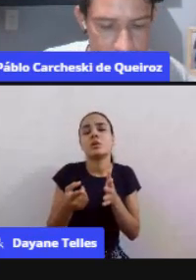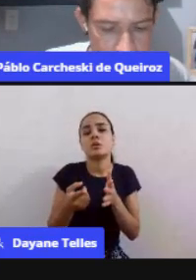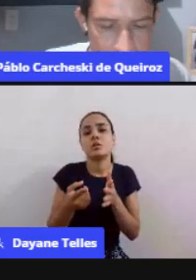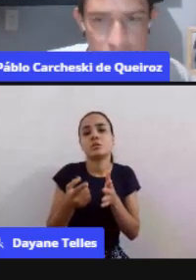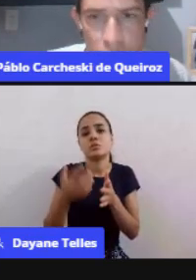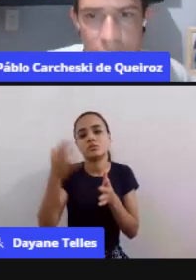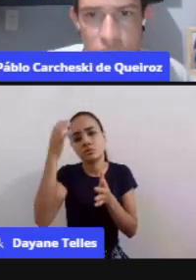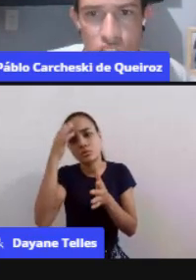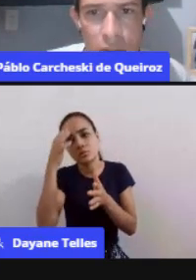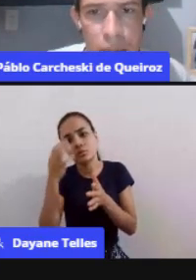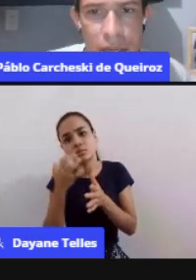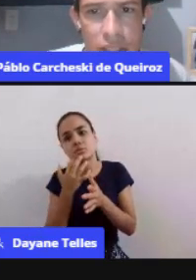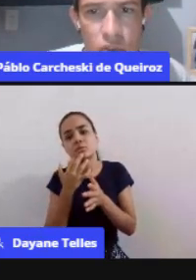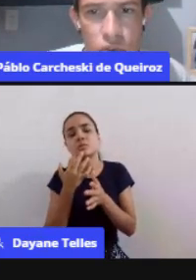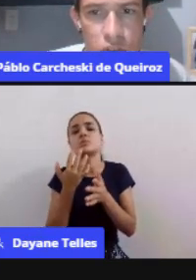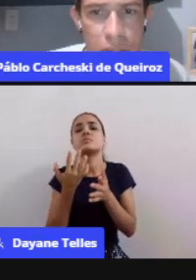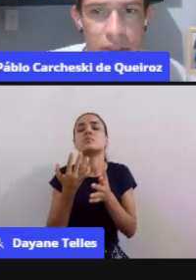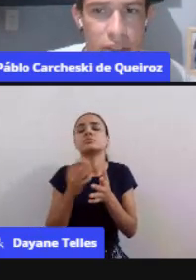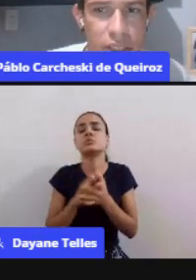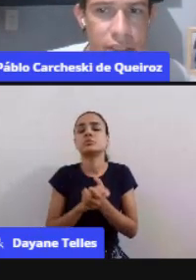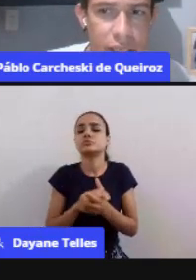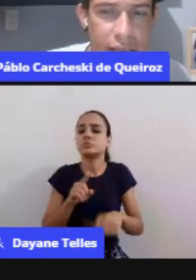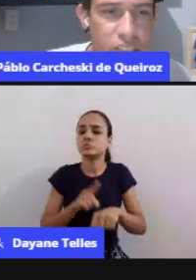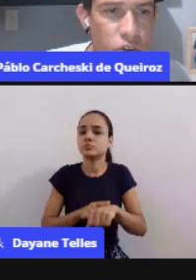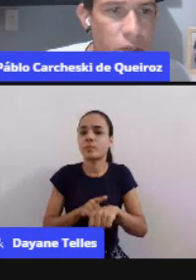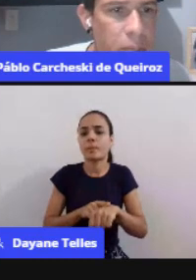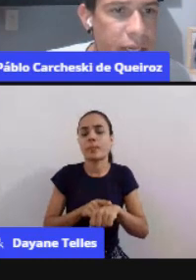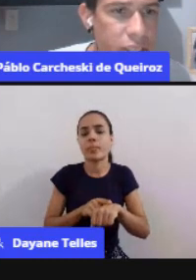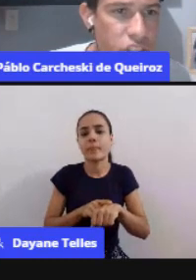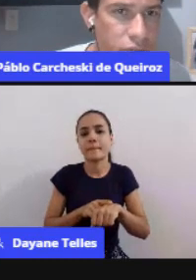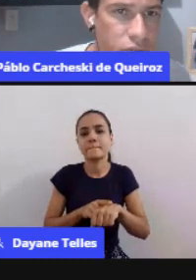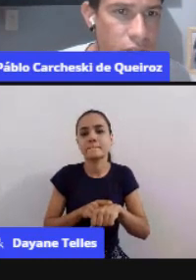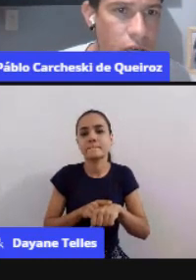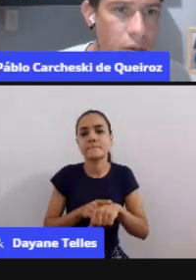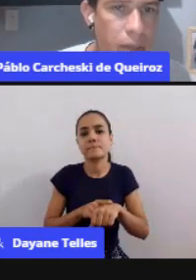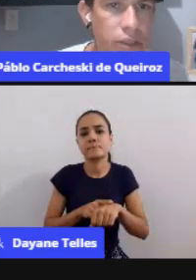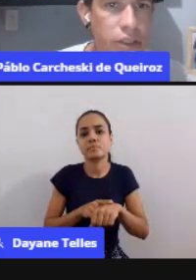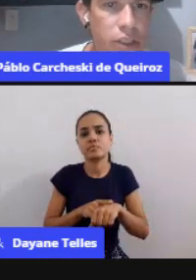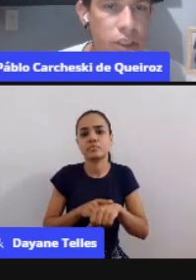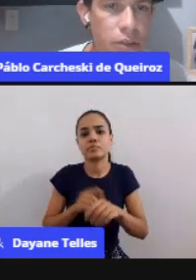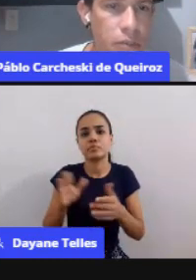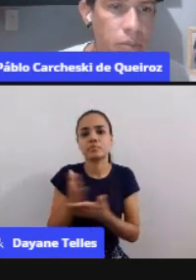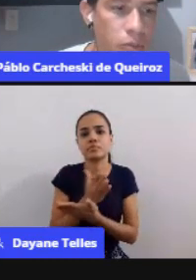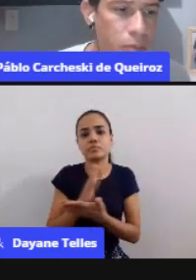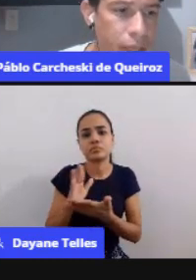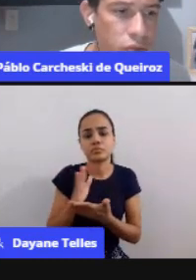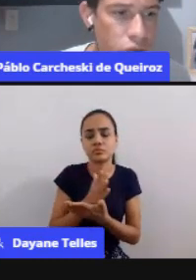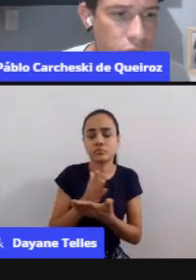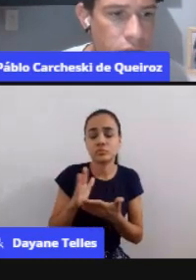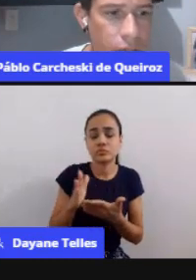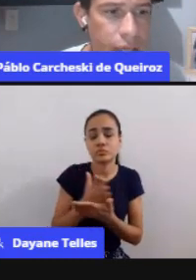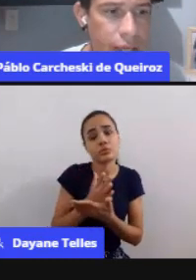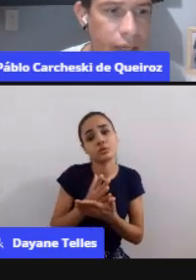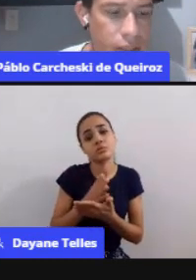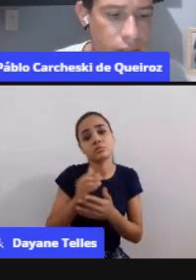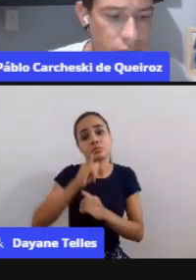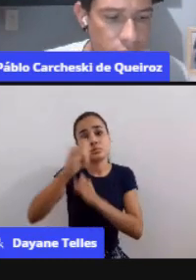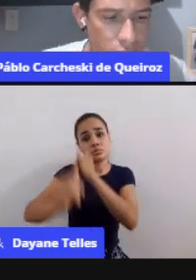conta desse momento, a gente acabou pegando anúncios presentes na internet, né, em aplicativos. Mas em